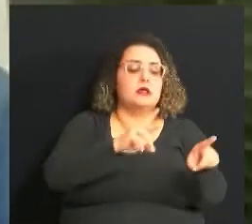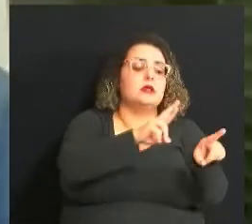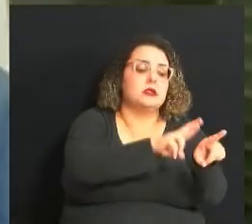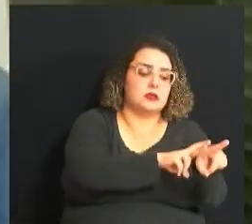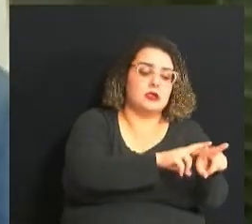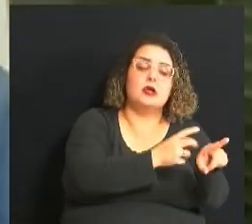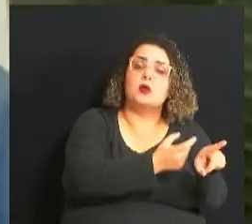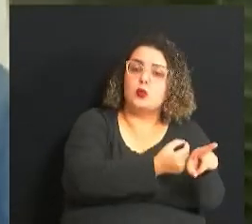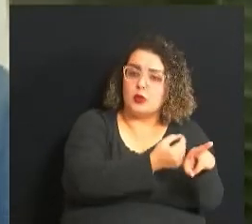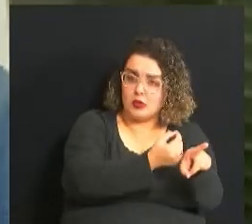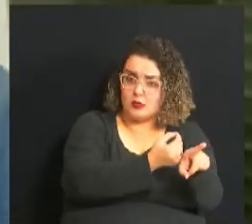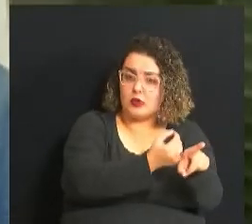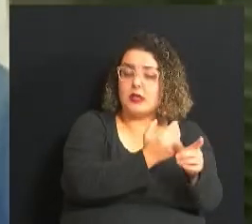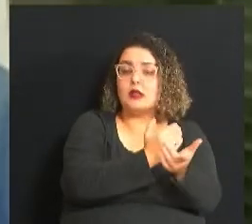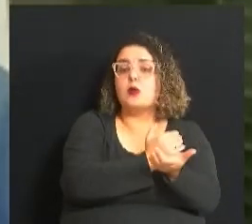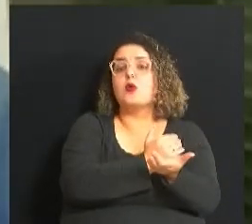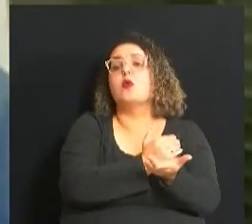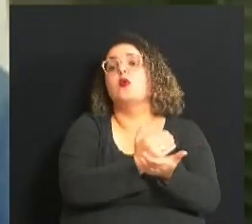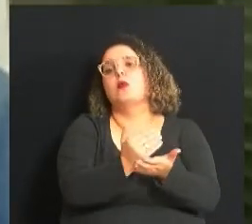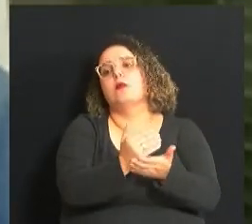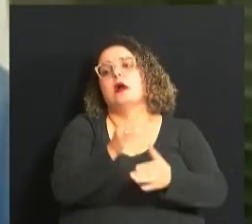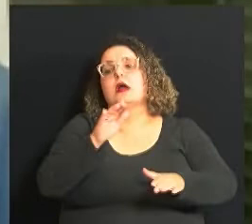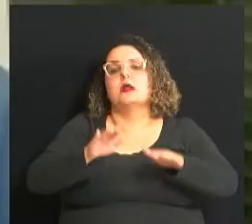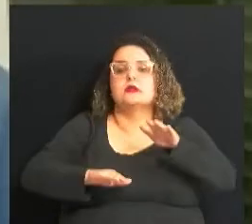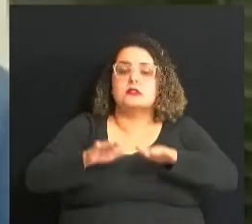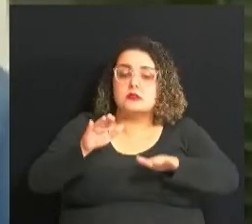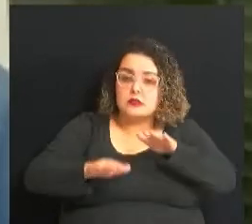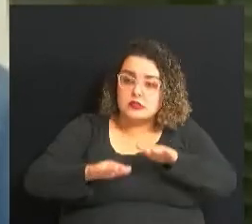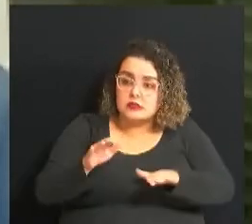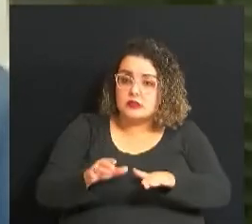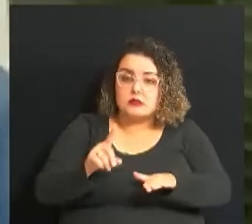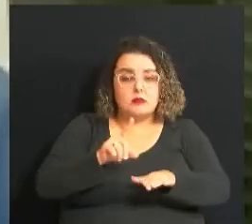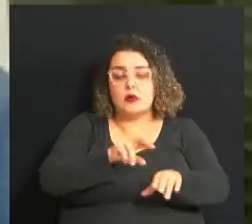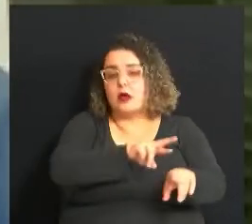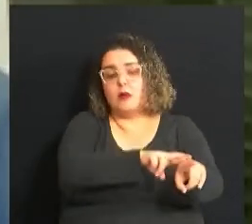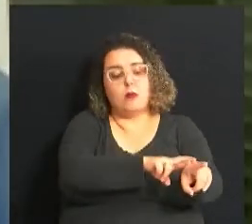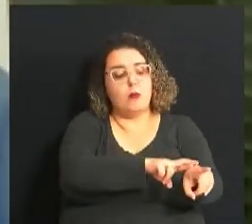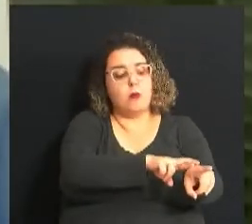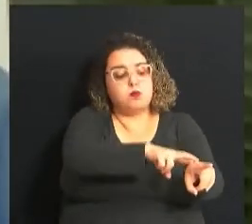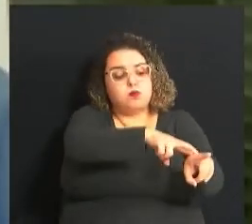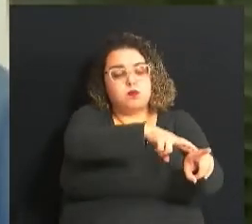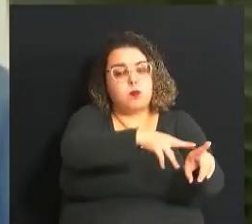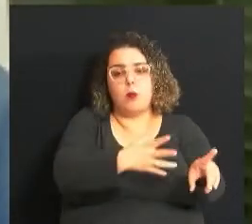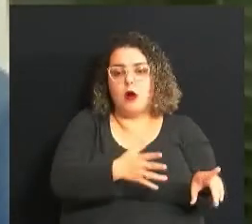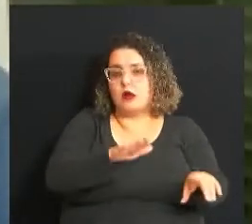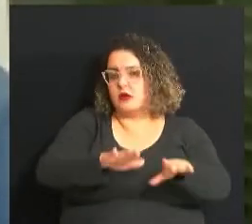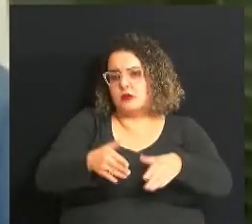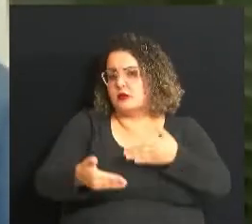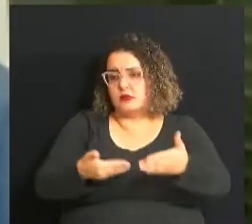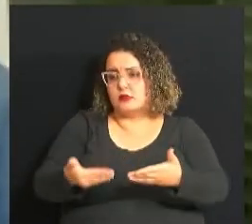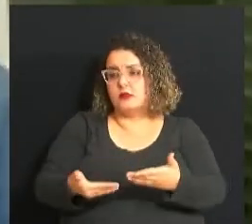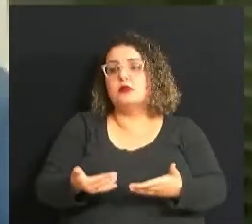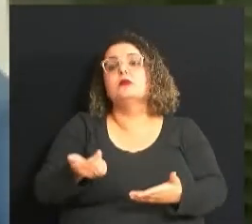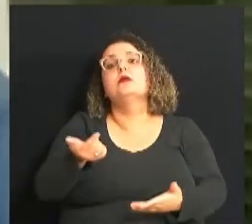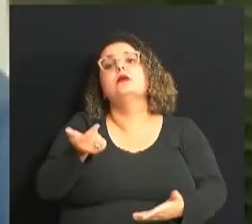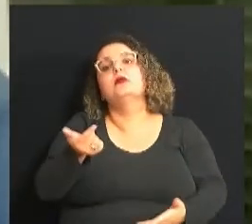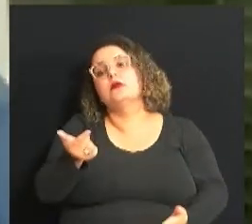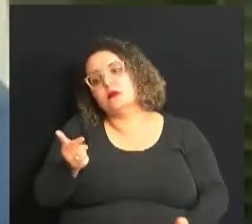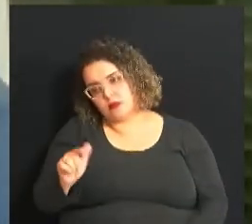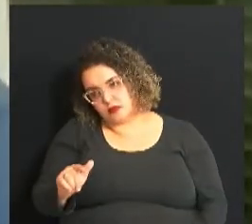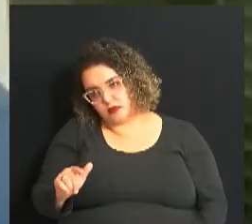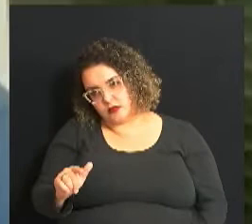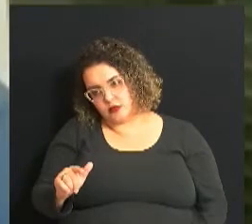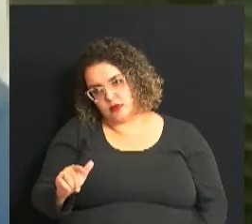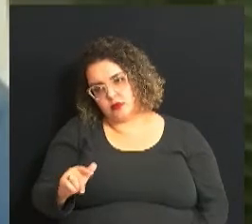é um câncer inicial, talvez esse câncer não vai crescer e talvez você não precise de tratamento. Vamos seguir o curso